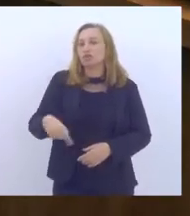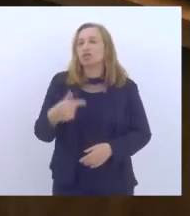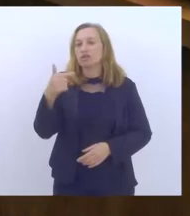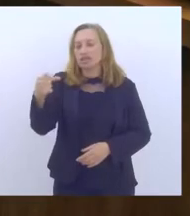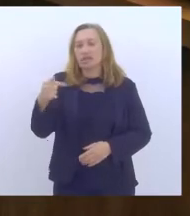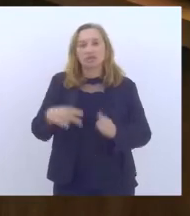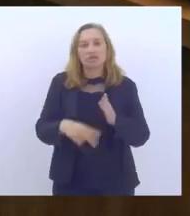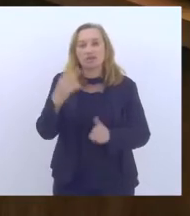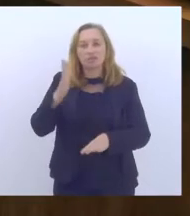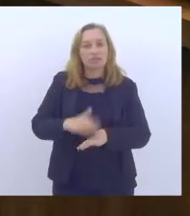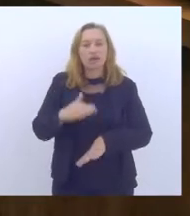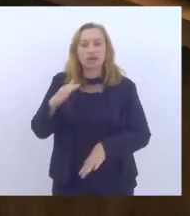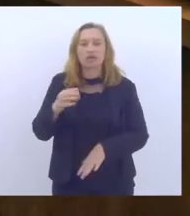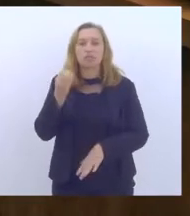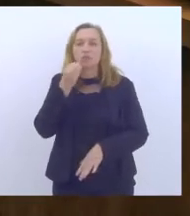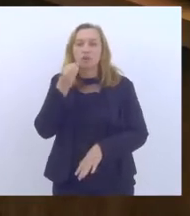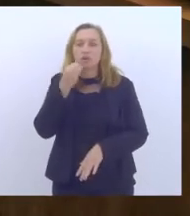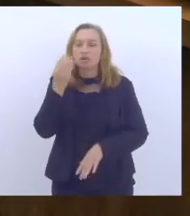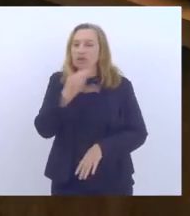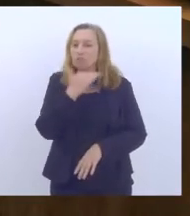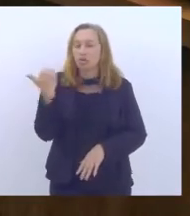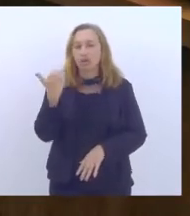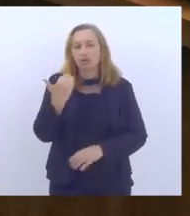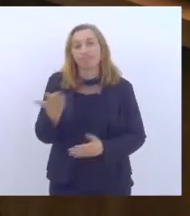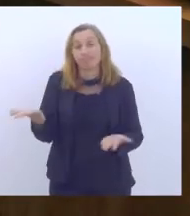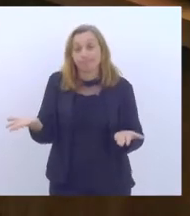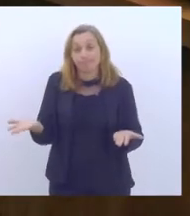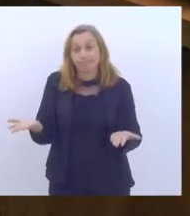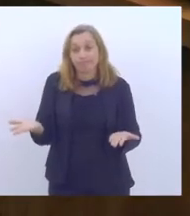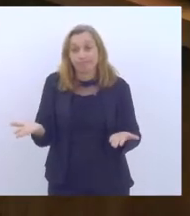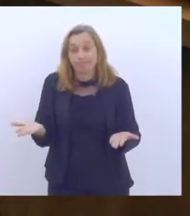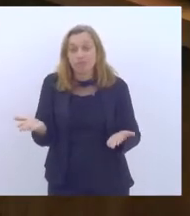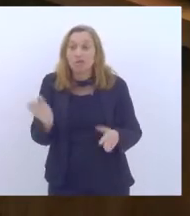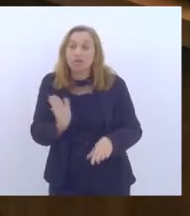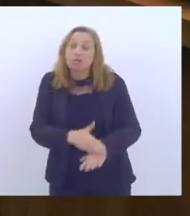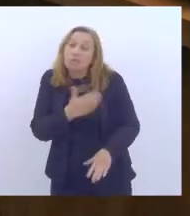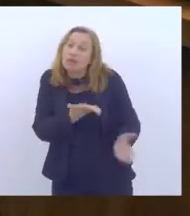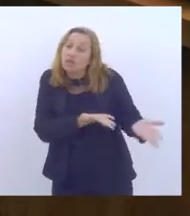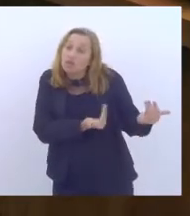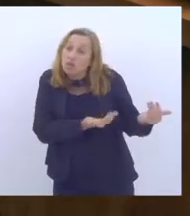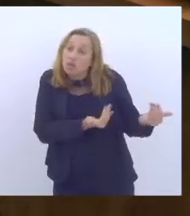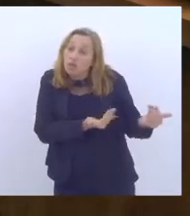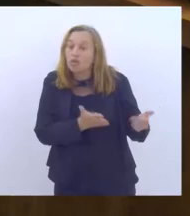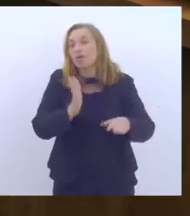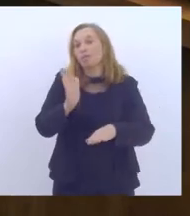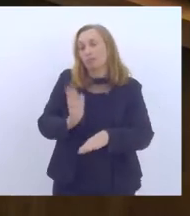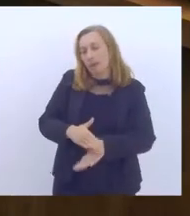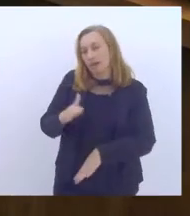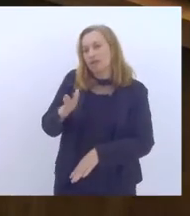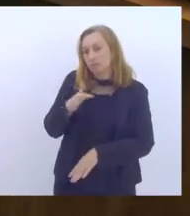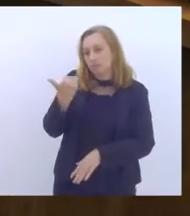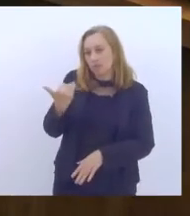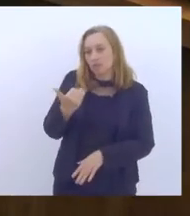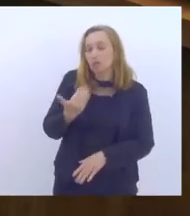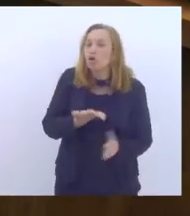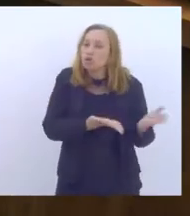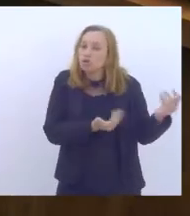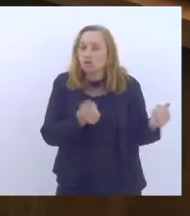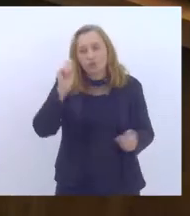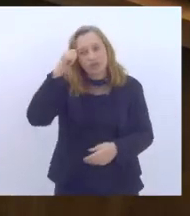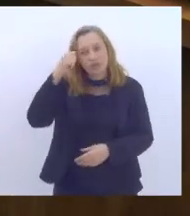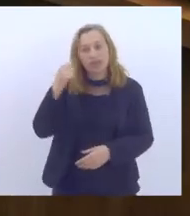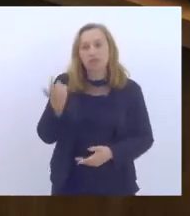sete vezes mais chances de serem mortas quanto mais jovens mais chances um jovem negro